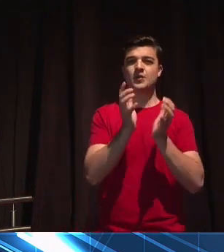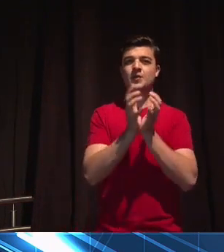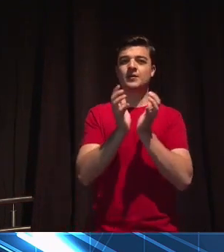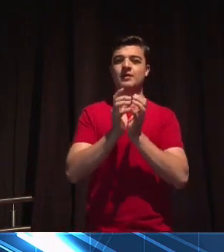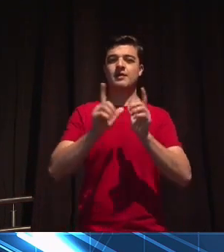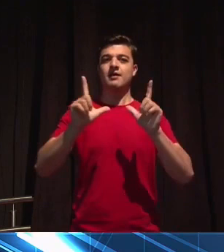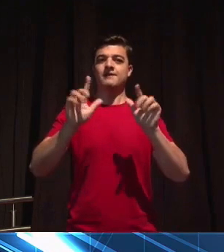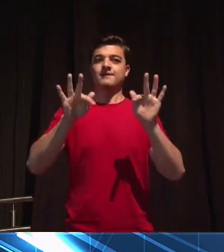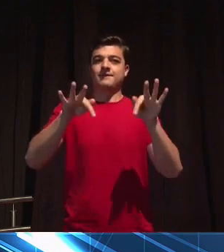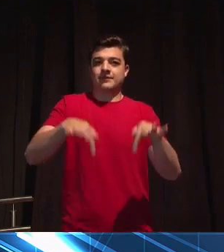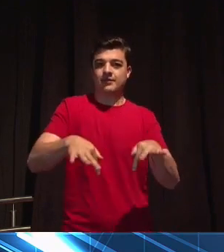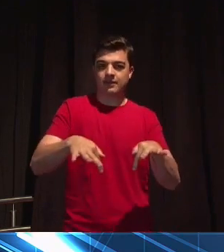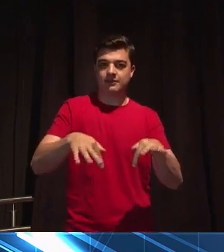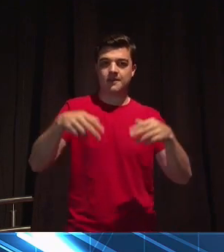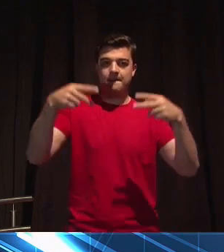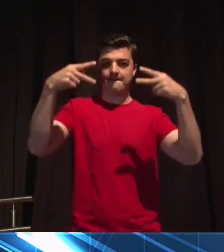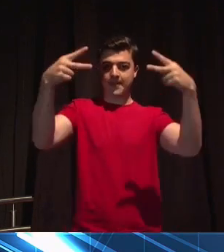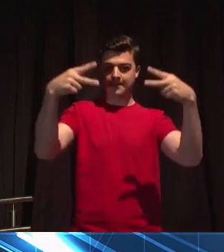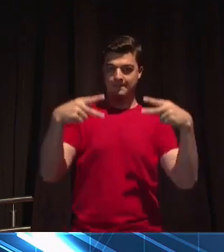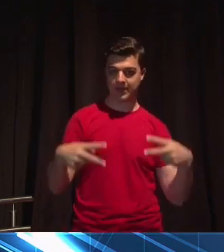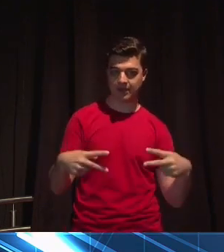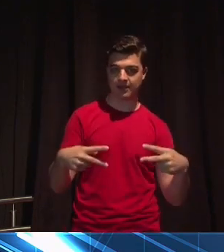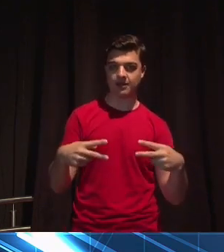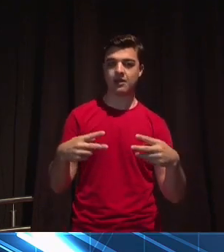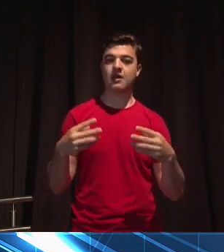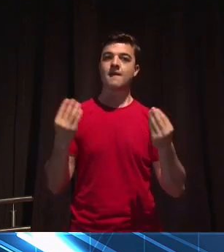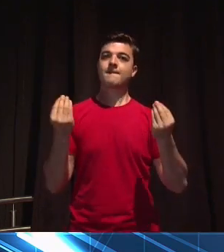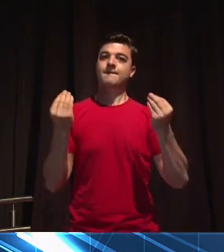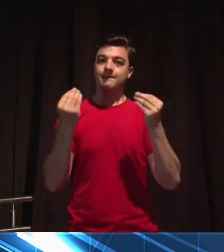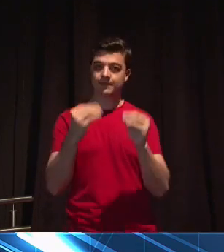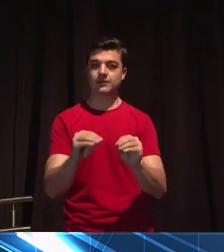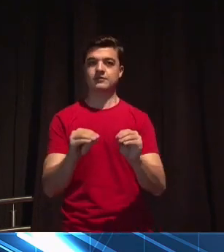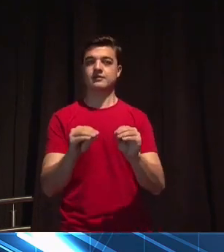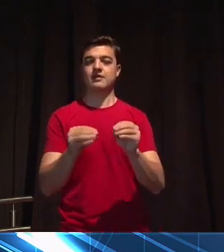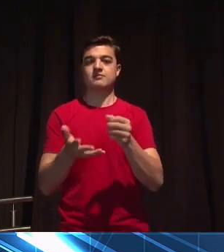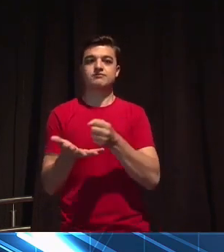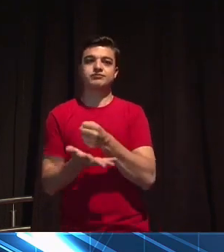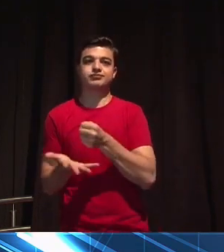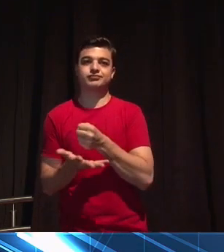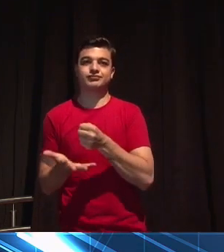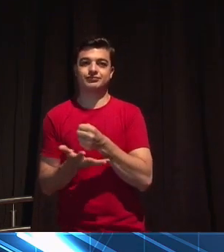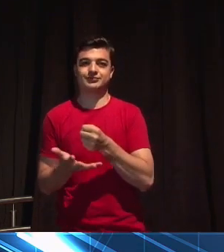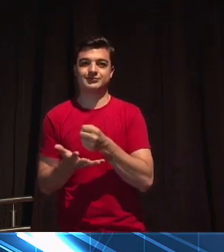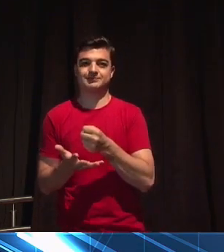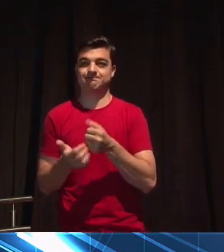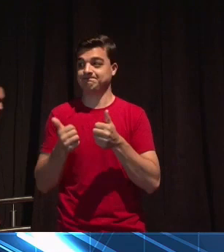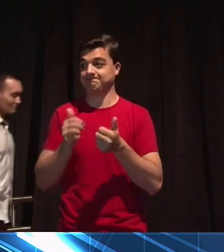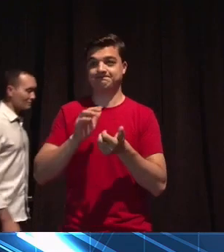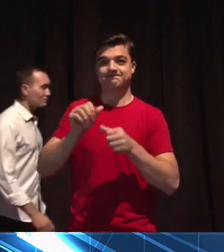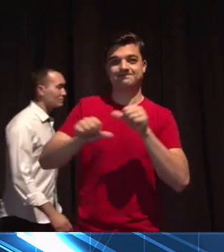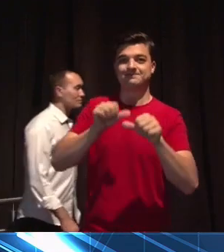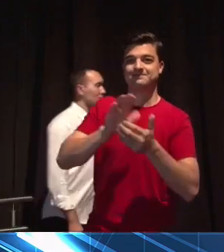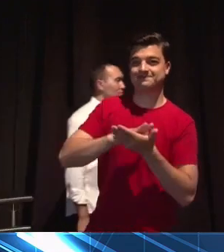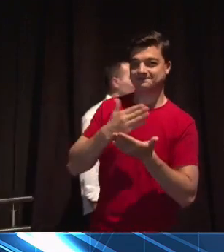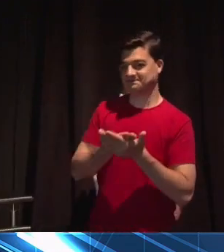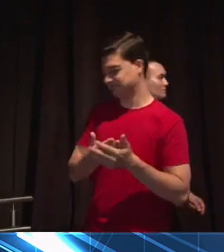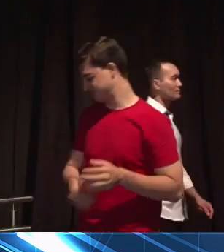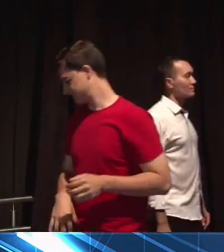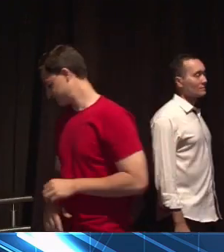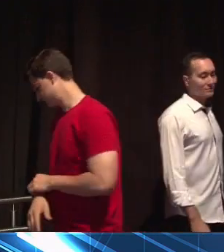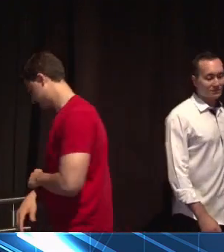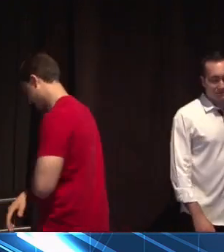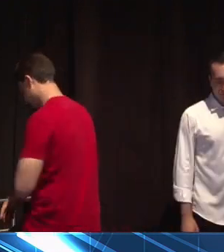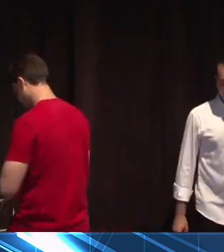renderizador impiele é uma classe que implementa é o seria o baixo nível a implementação E aí o que eu faço é cotuba